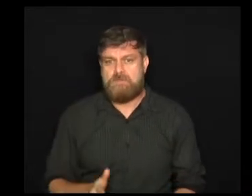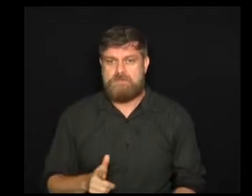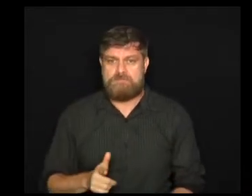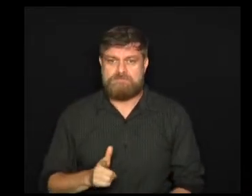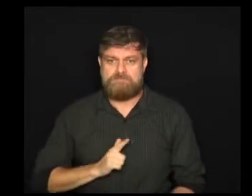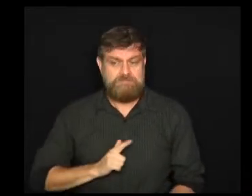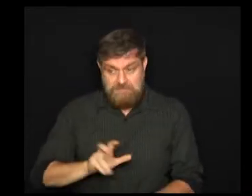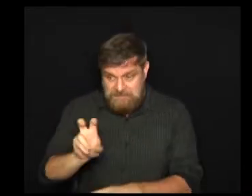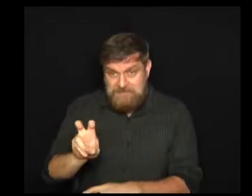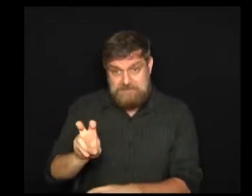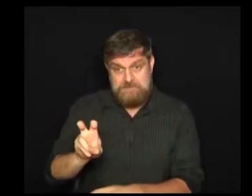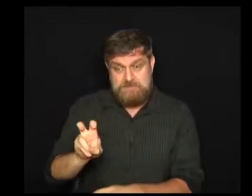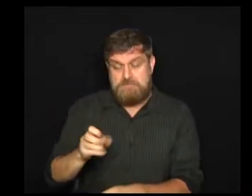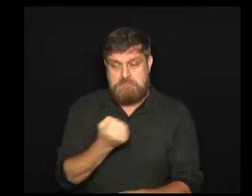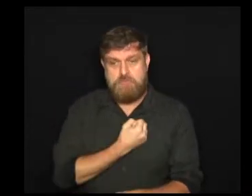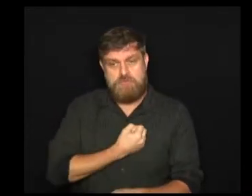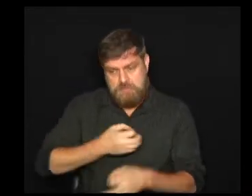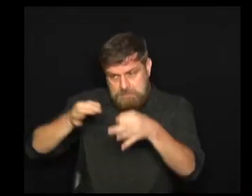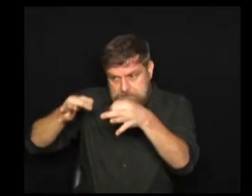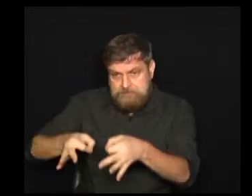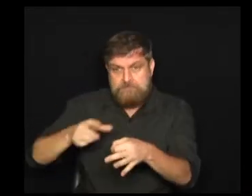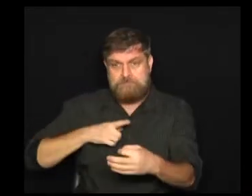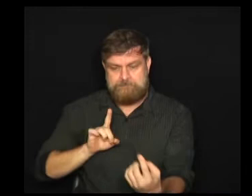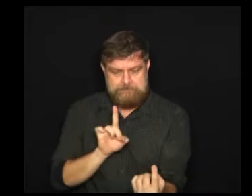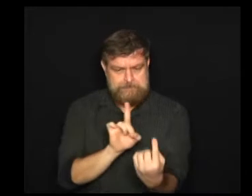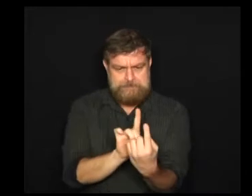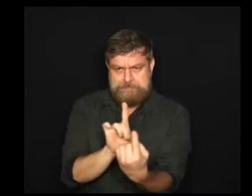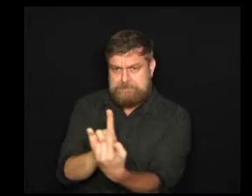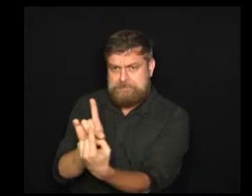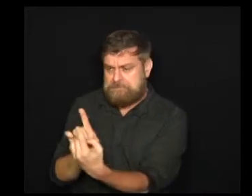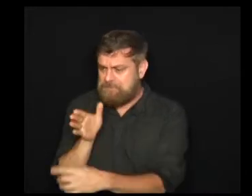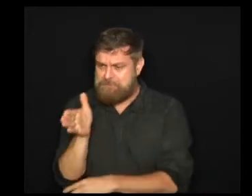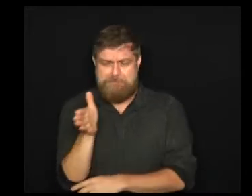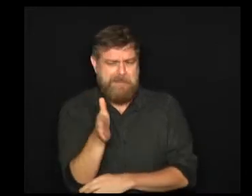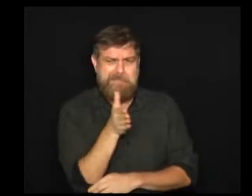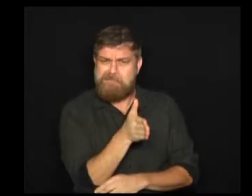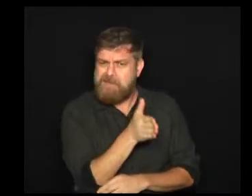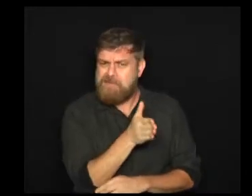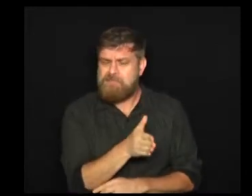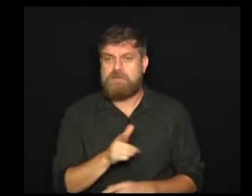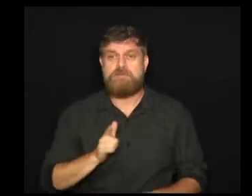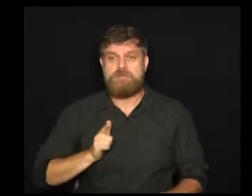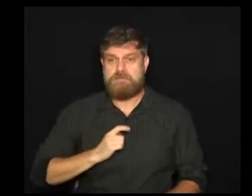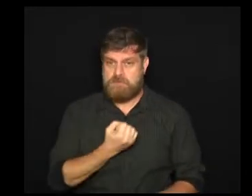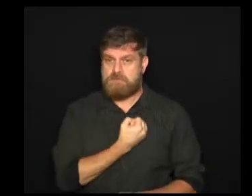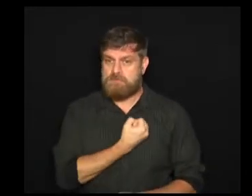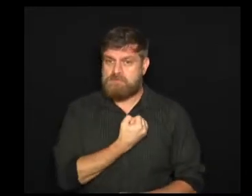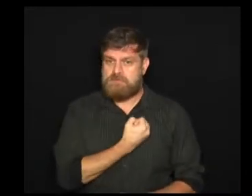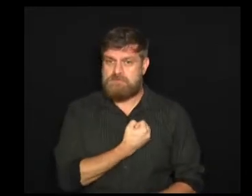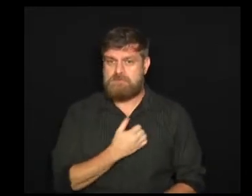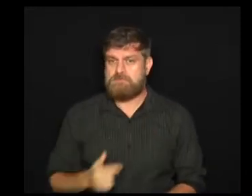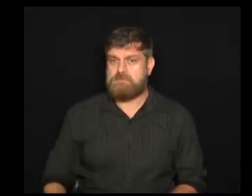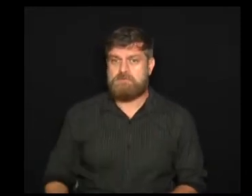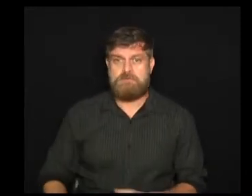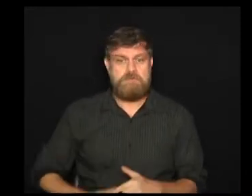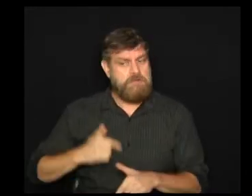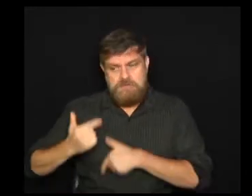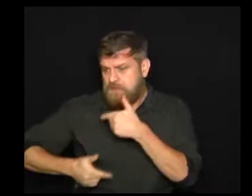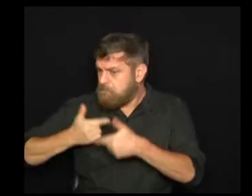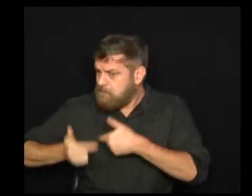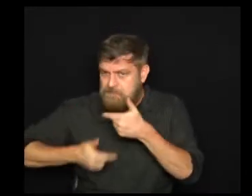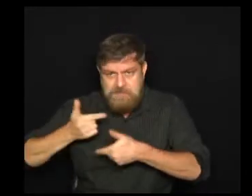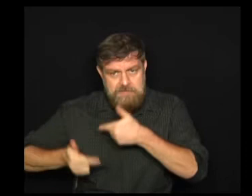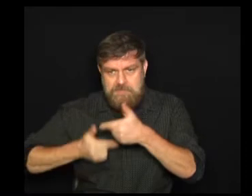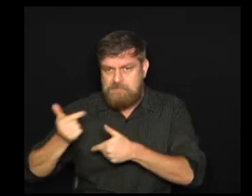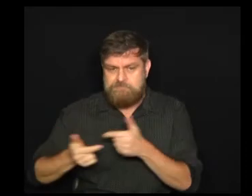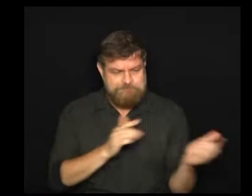Não é, né? Para os atendimentos, para as demandas que tem, o número está assim, elas não têm folga, elas